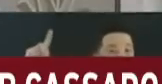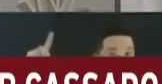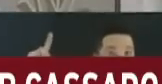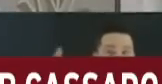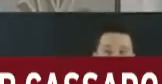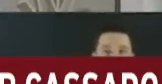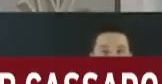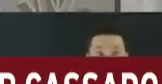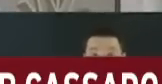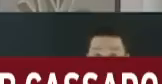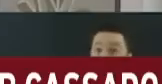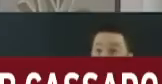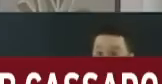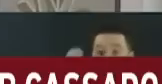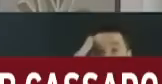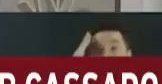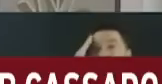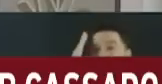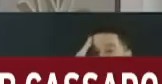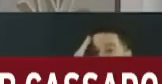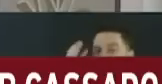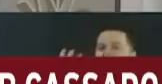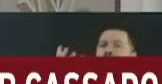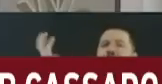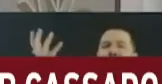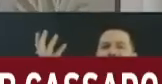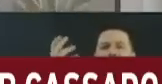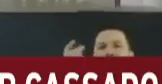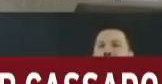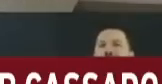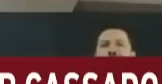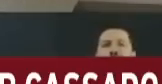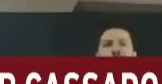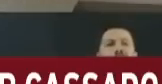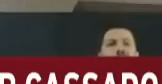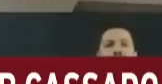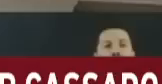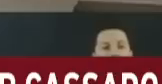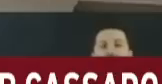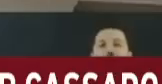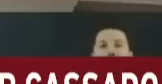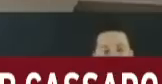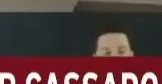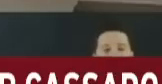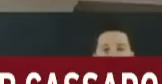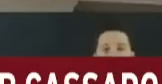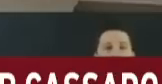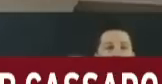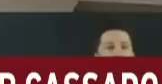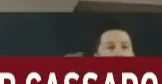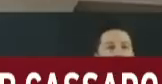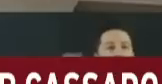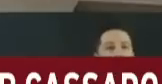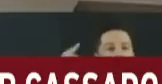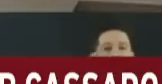respeitados. Aí Renato Freitas chegou a entrar com um procedimento, questionando isso, o judiciário entendeu então que a sessão tem